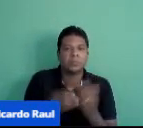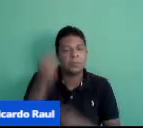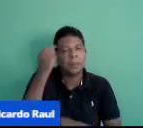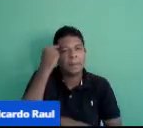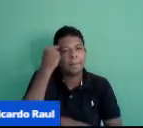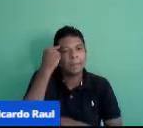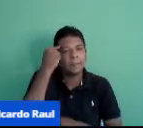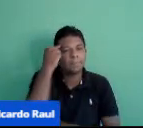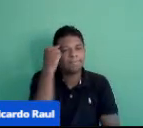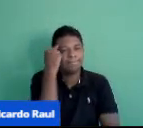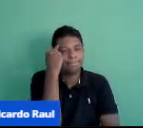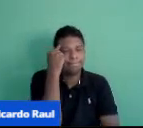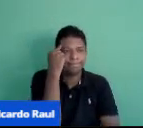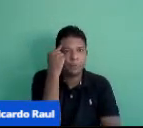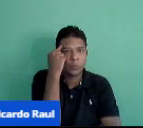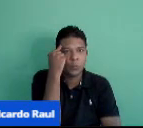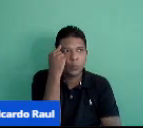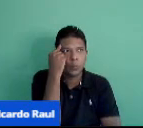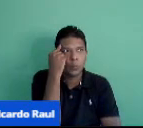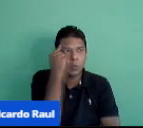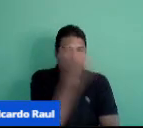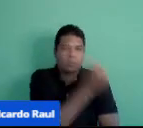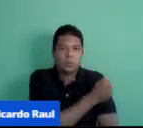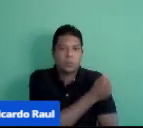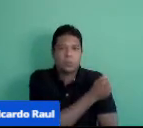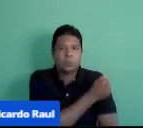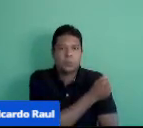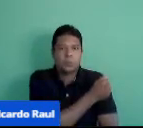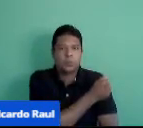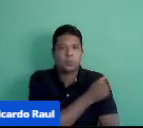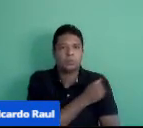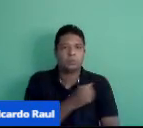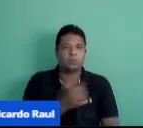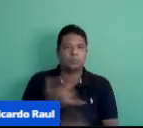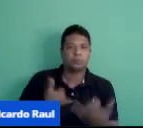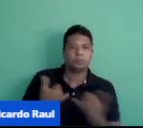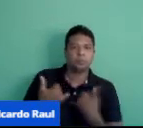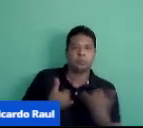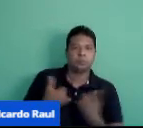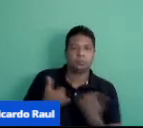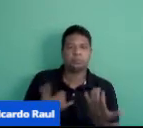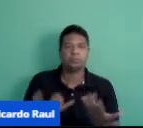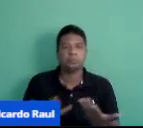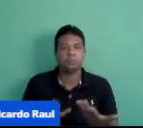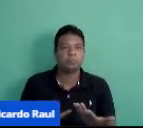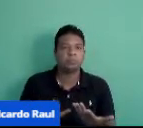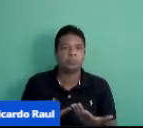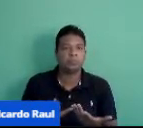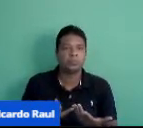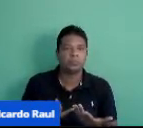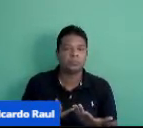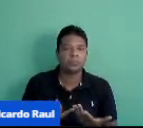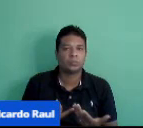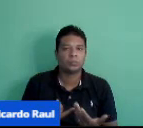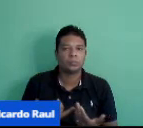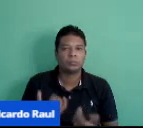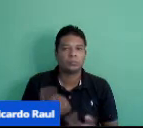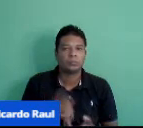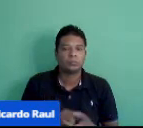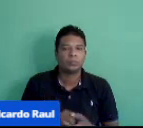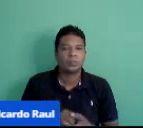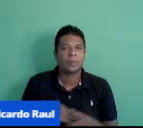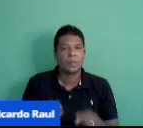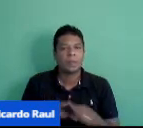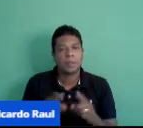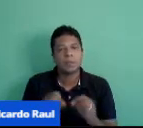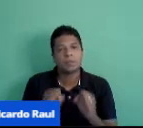assim, como nenhum aluno chegou a questionar algo assim do gênero, também eu acho que a gente acaba não se atentando, né? Mas é algo que a